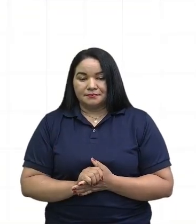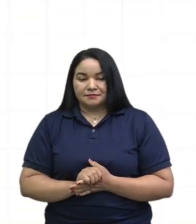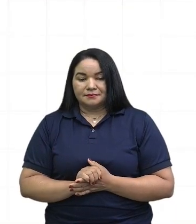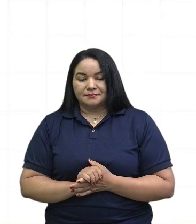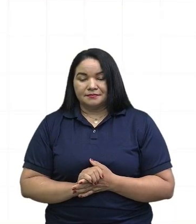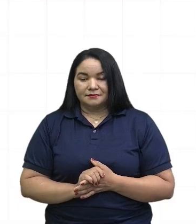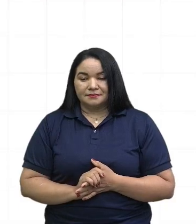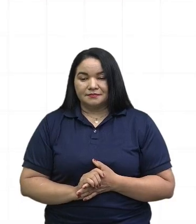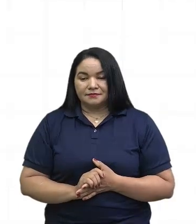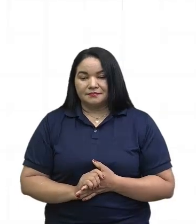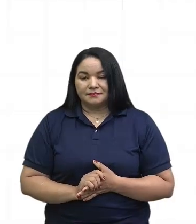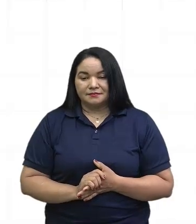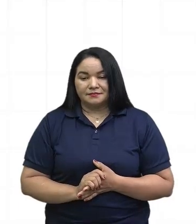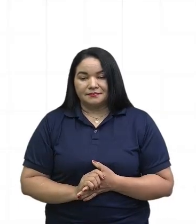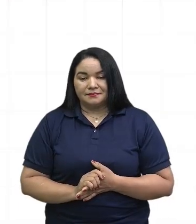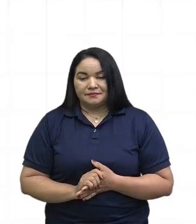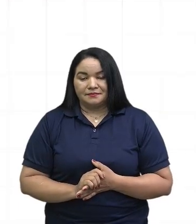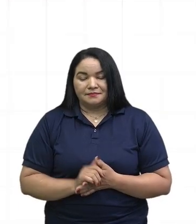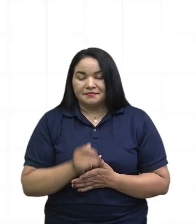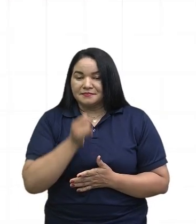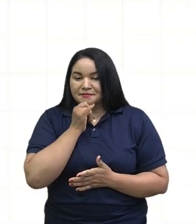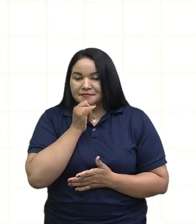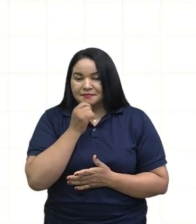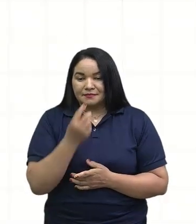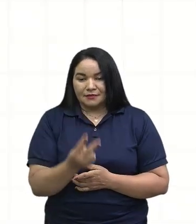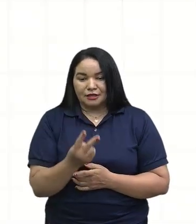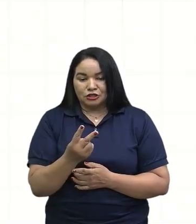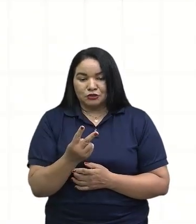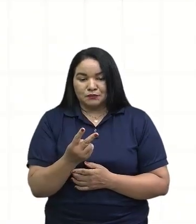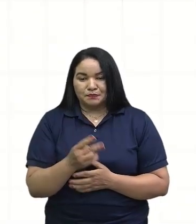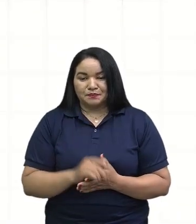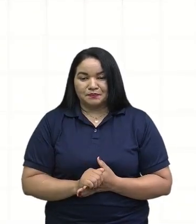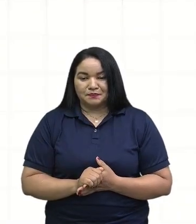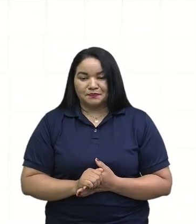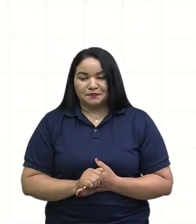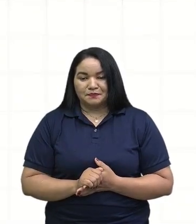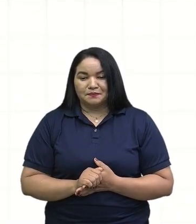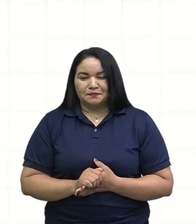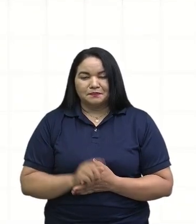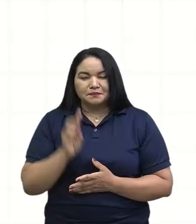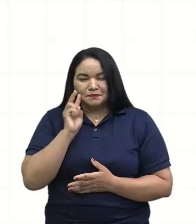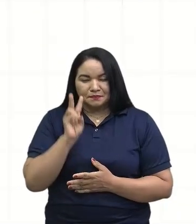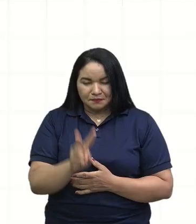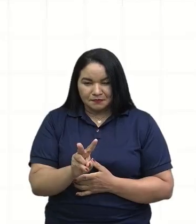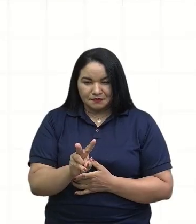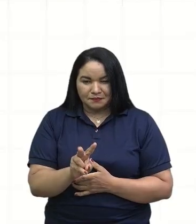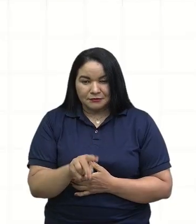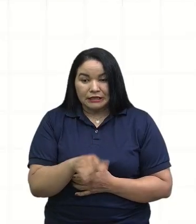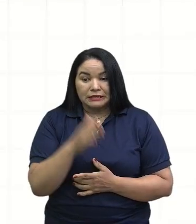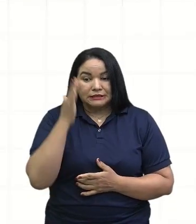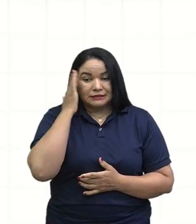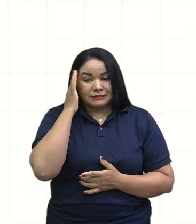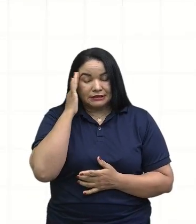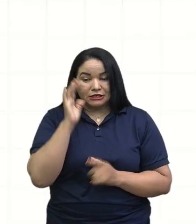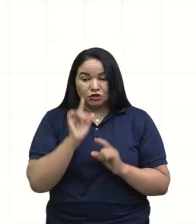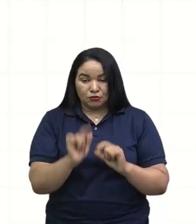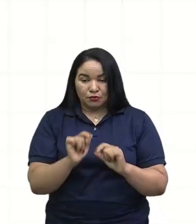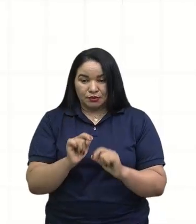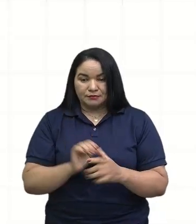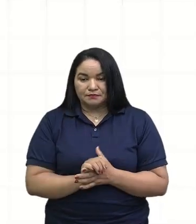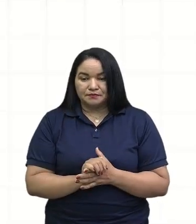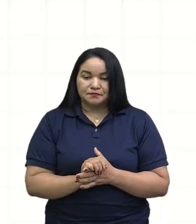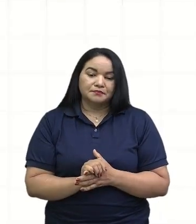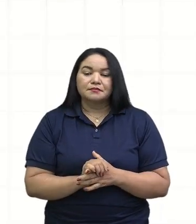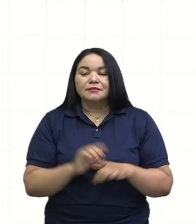lá? Exemplo de número 2. Olha para a questão. Sabendo que os